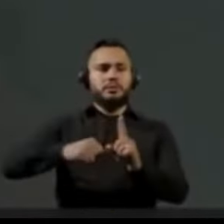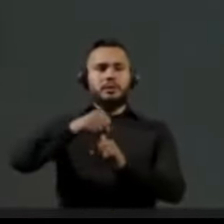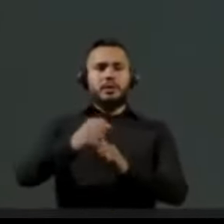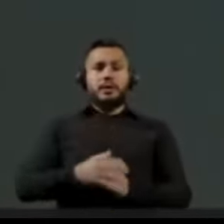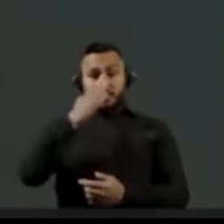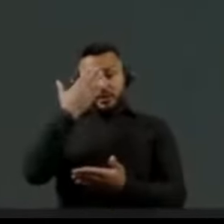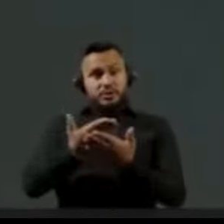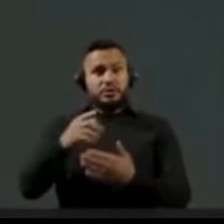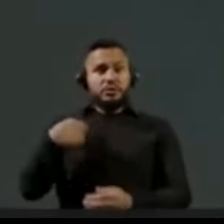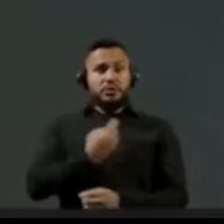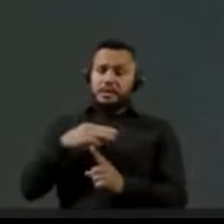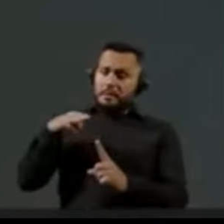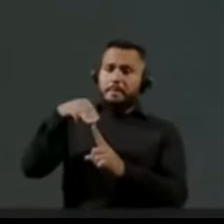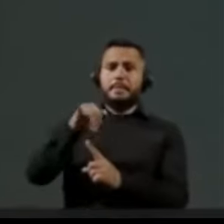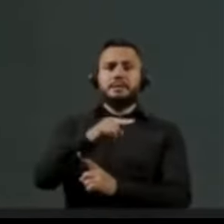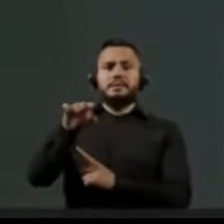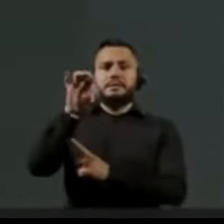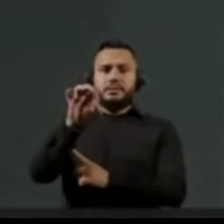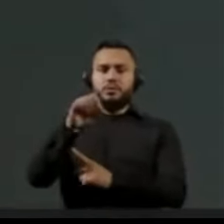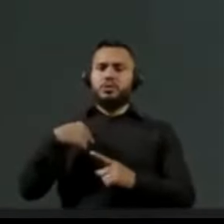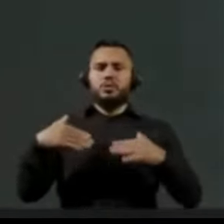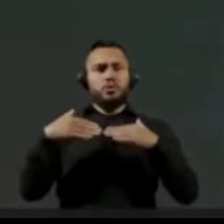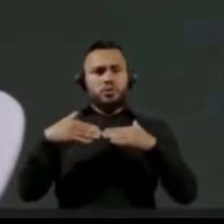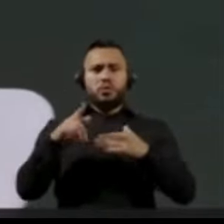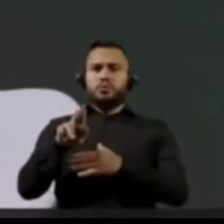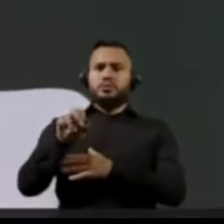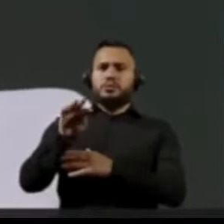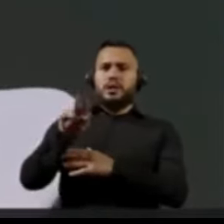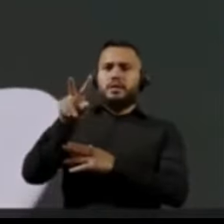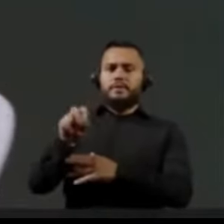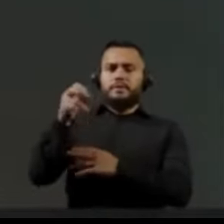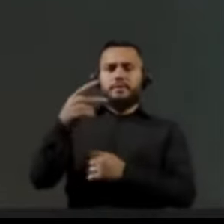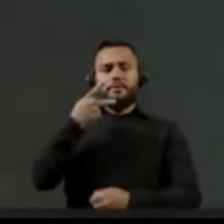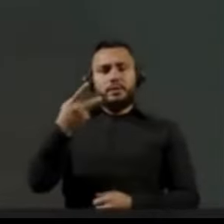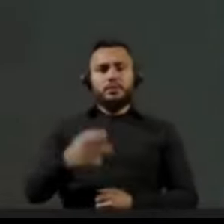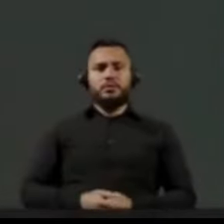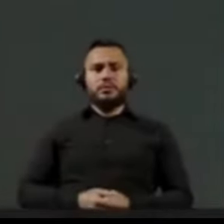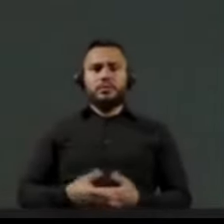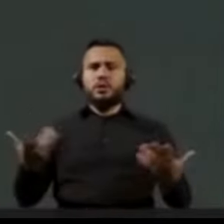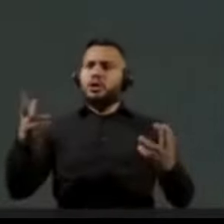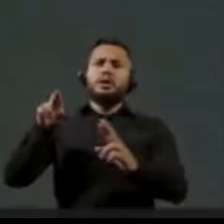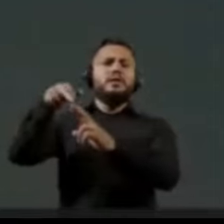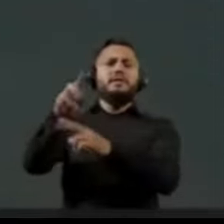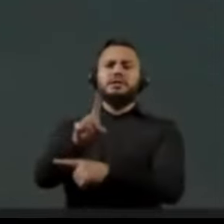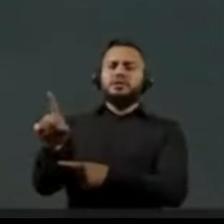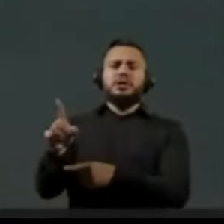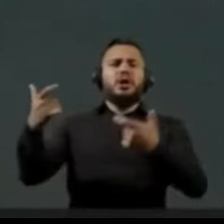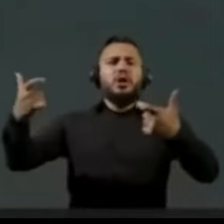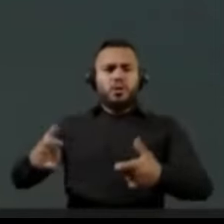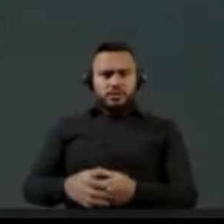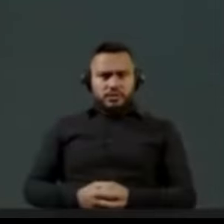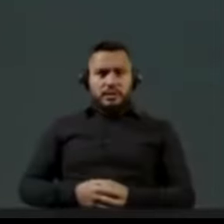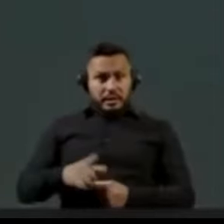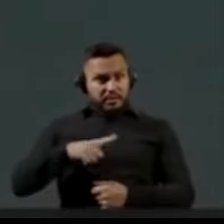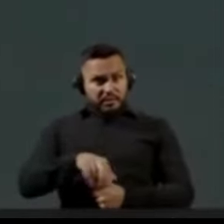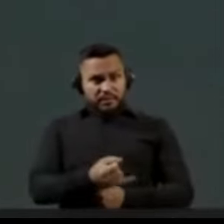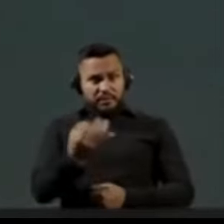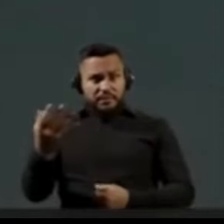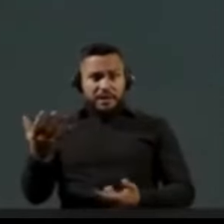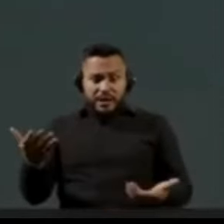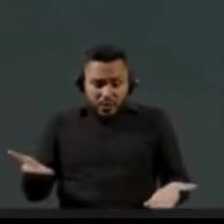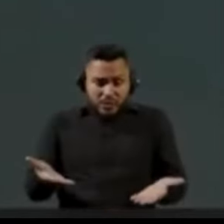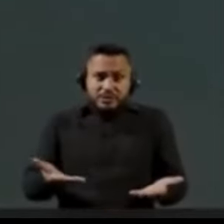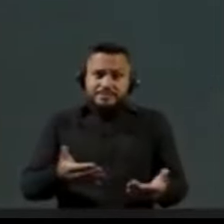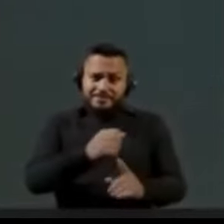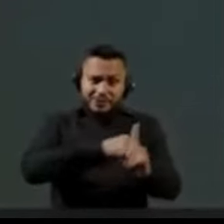mais importante das nossas vidas. Concordo plenamente com o que o Gayer falou. Onde estão os ídolos da direita? Olha os ídolos que temos da juventude, da massa da juventude hoje, Anitta e